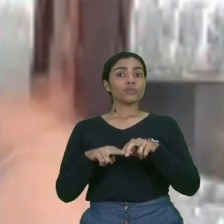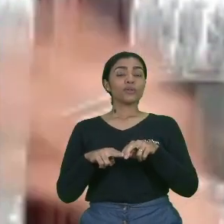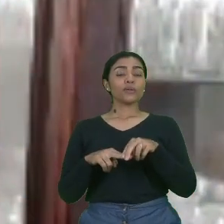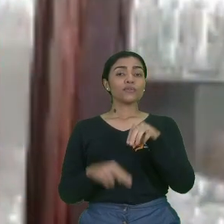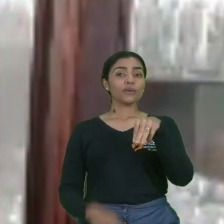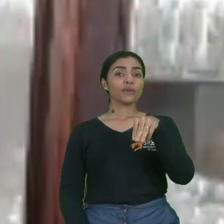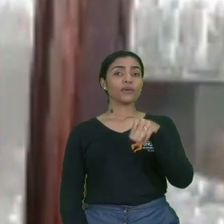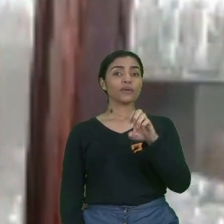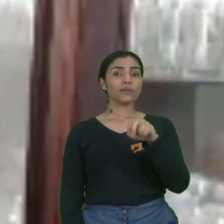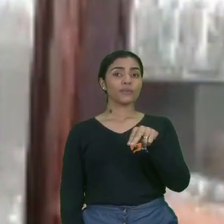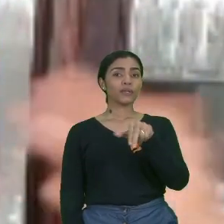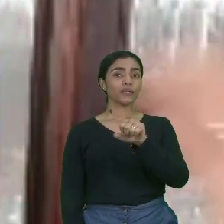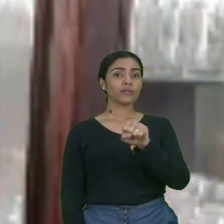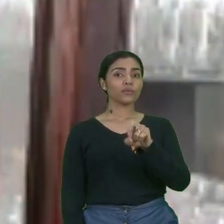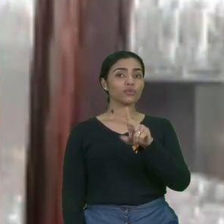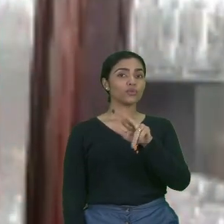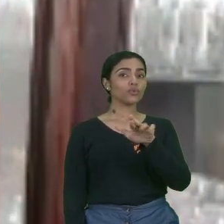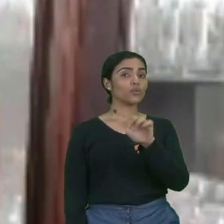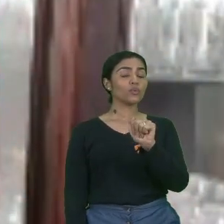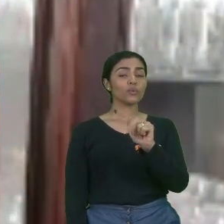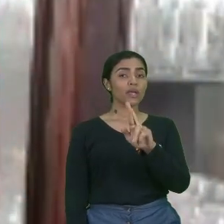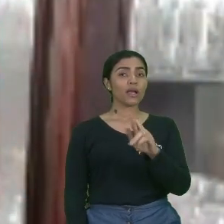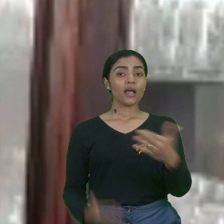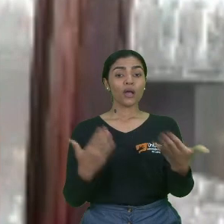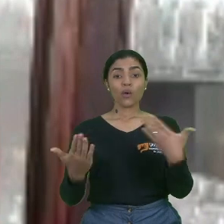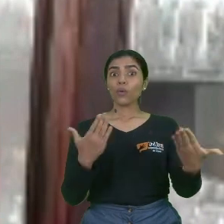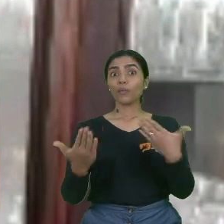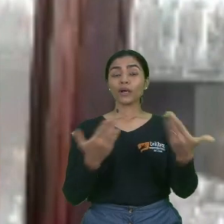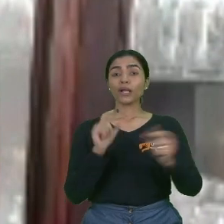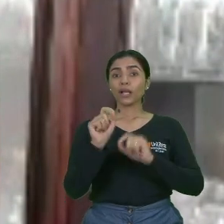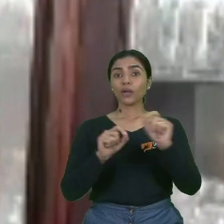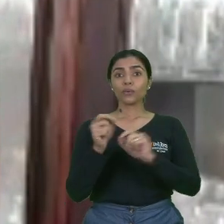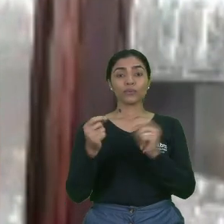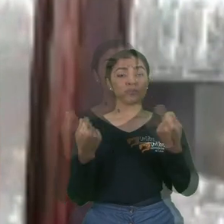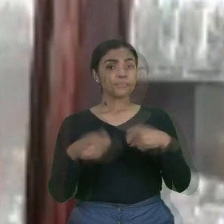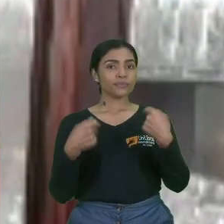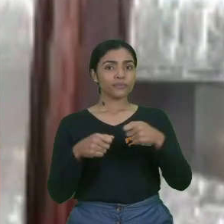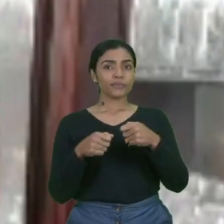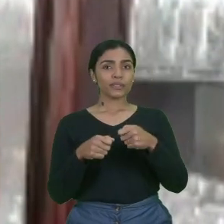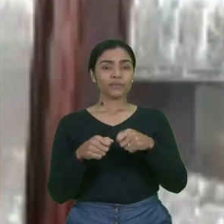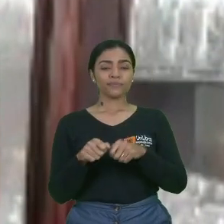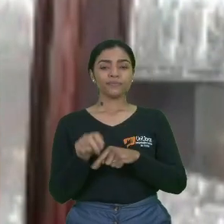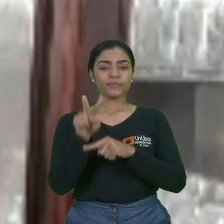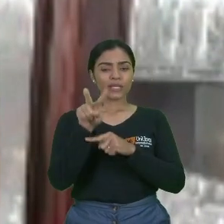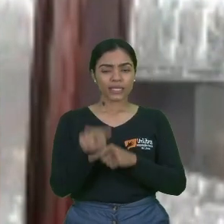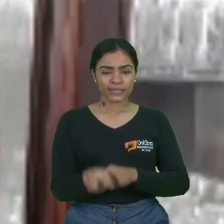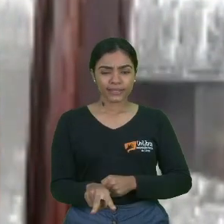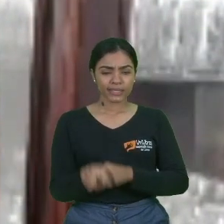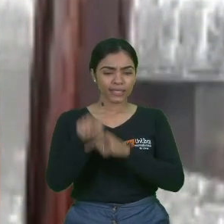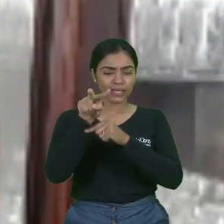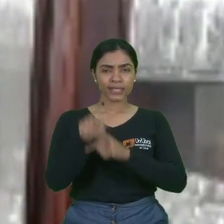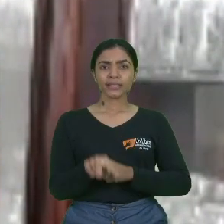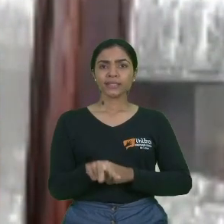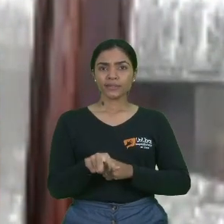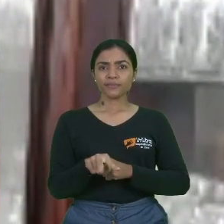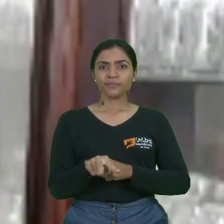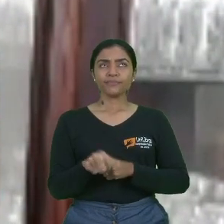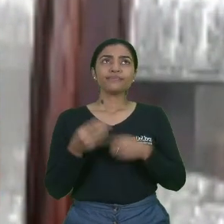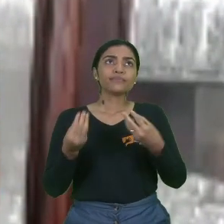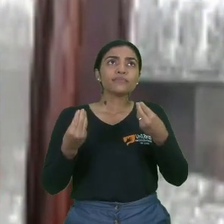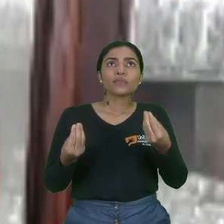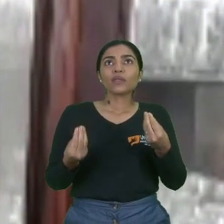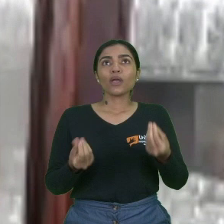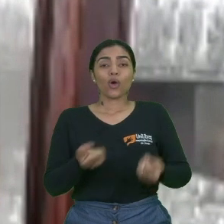ajudar o ar então por favor o tempo